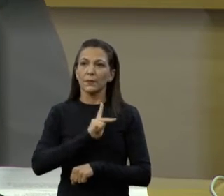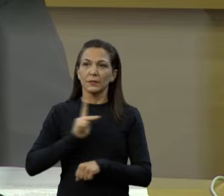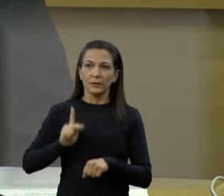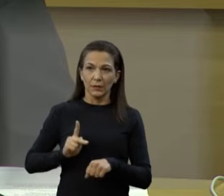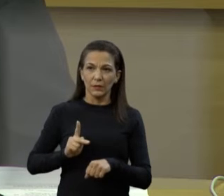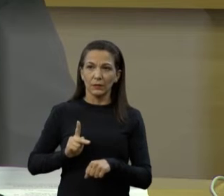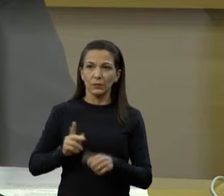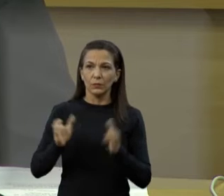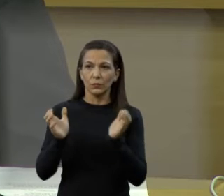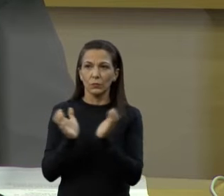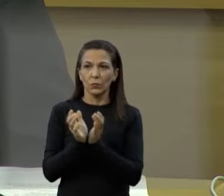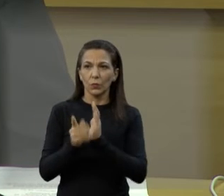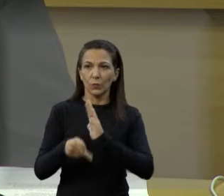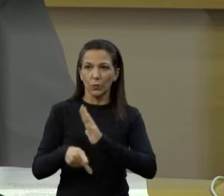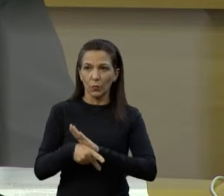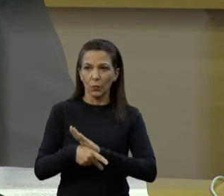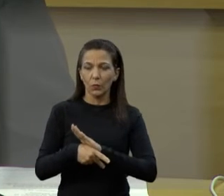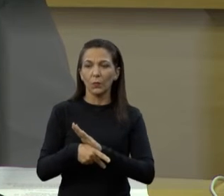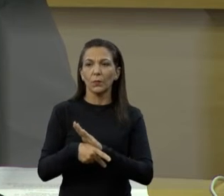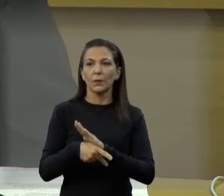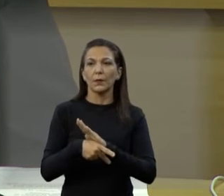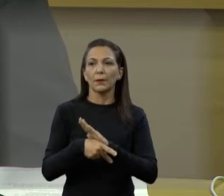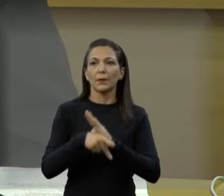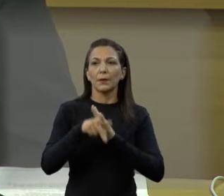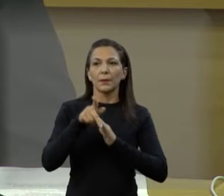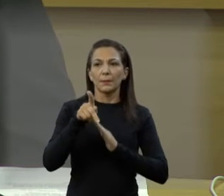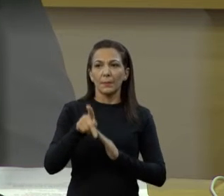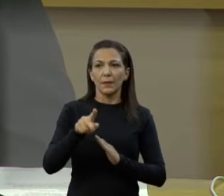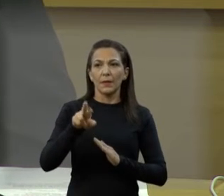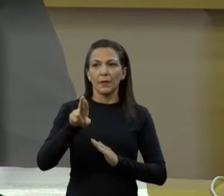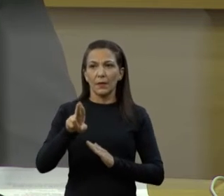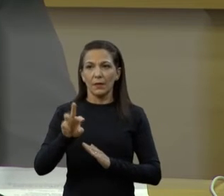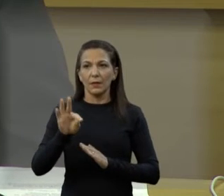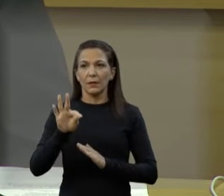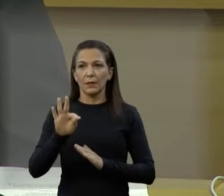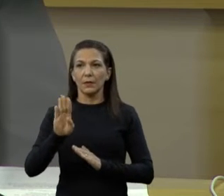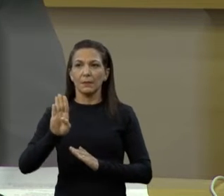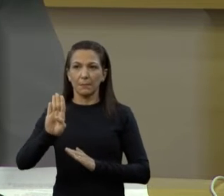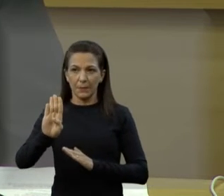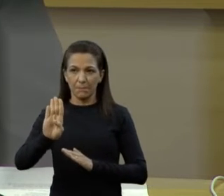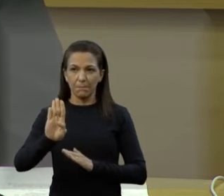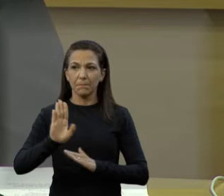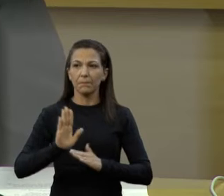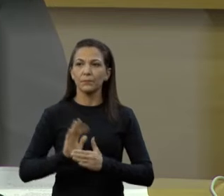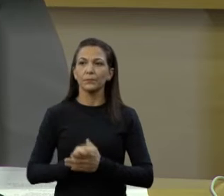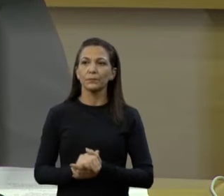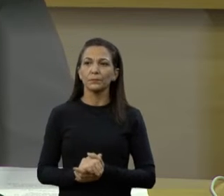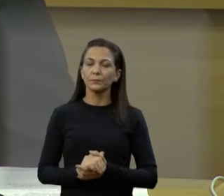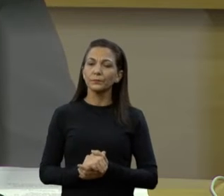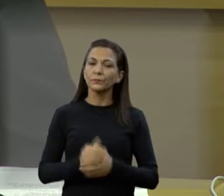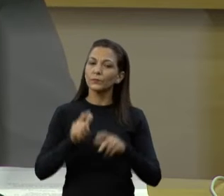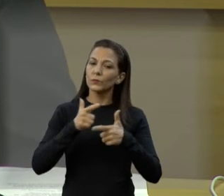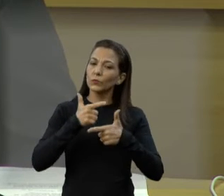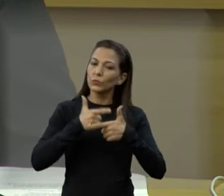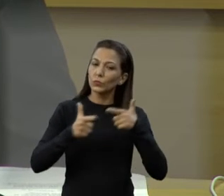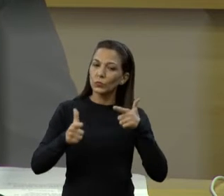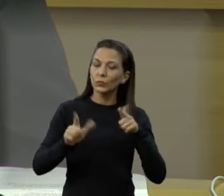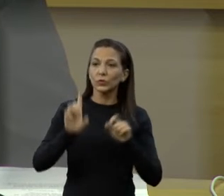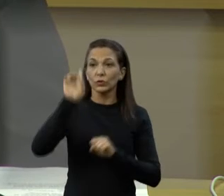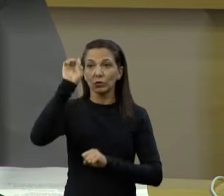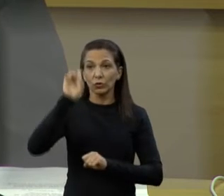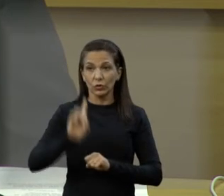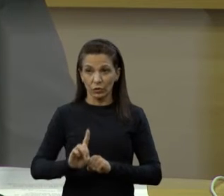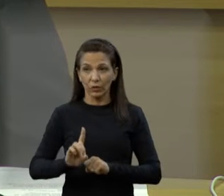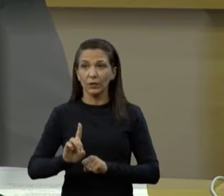do diretório de Araraquara do partido renovador trabalhista brasileiro prtb que falará sobre o